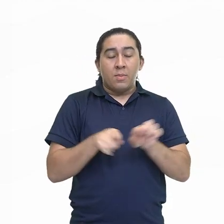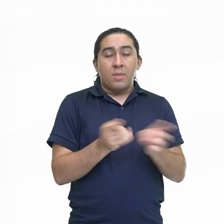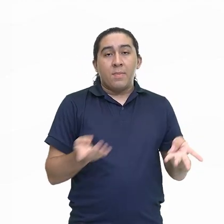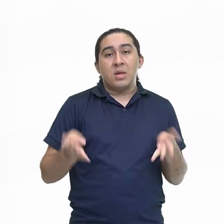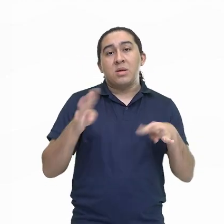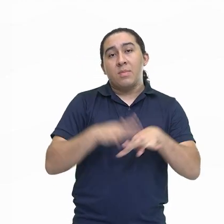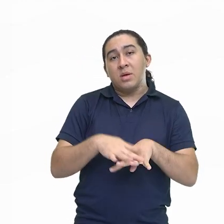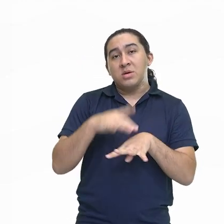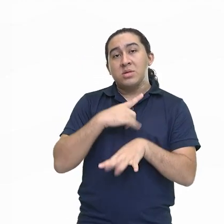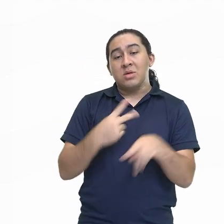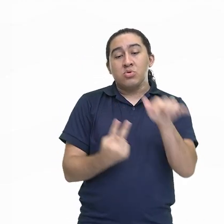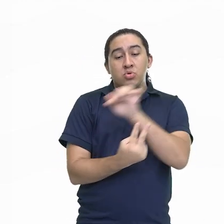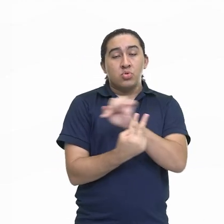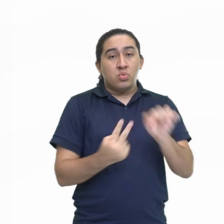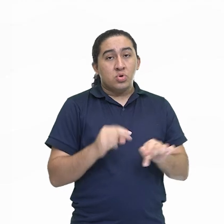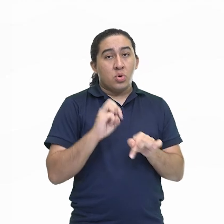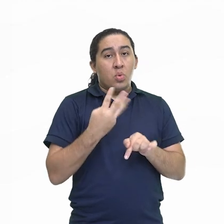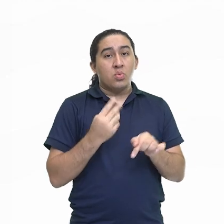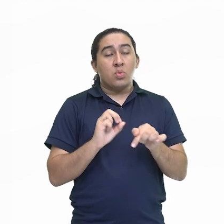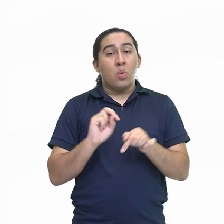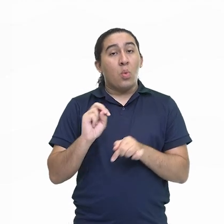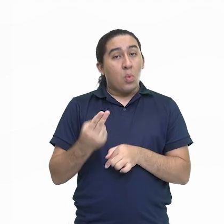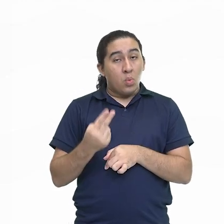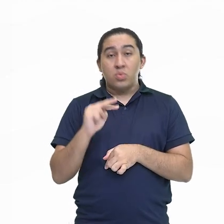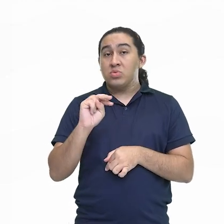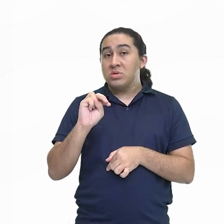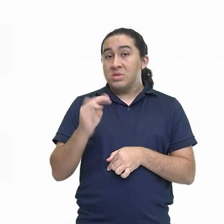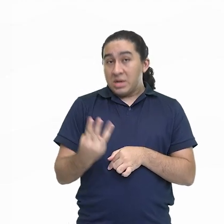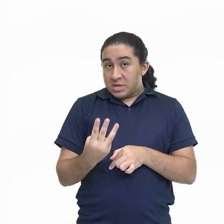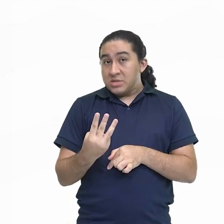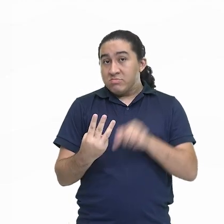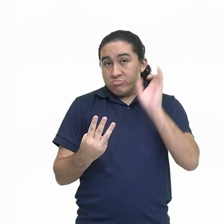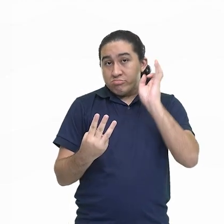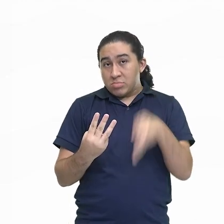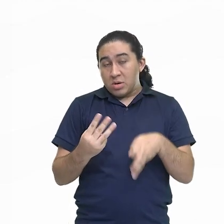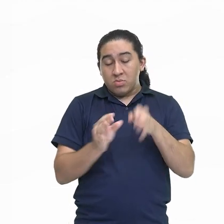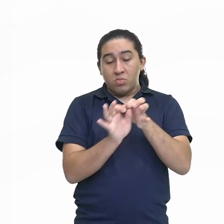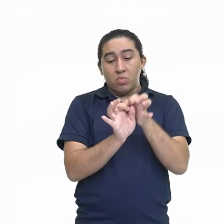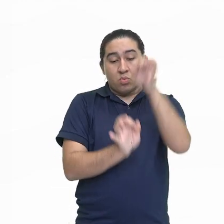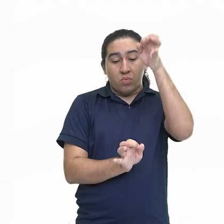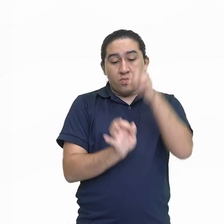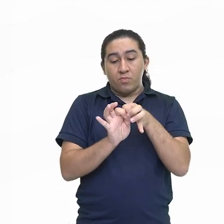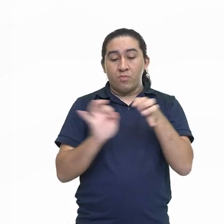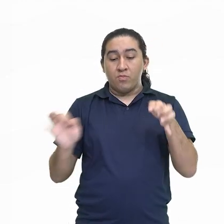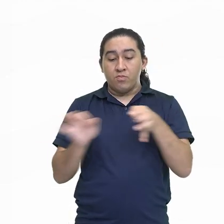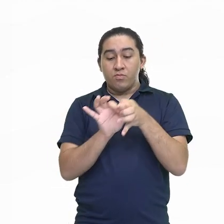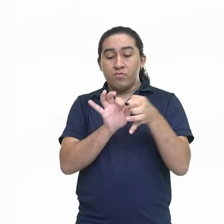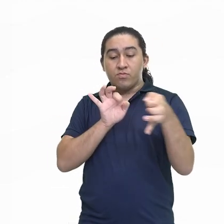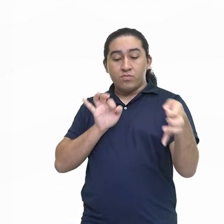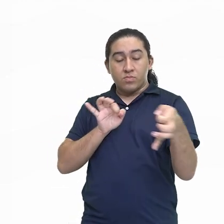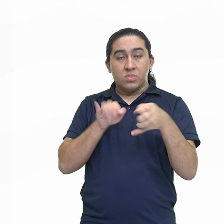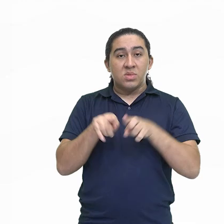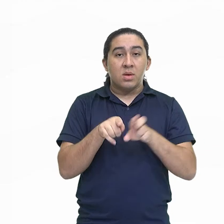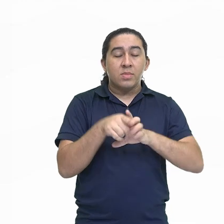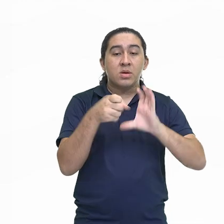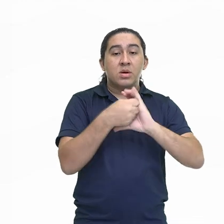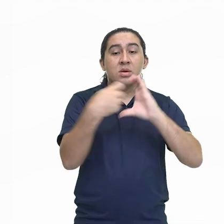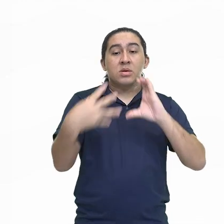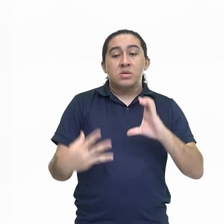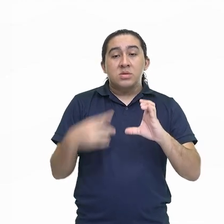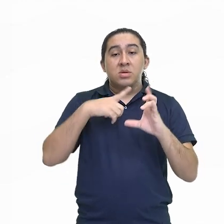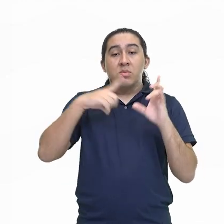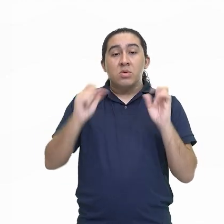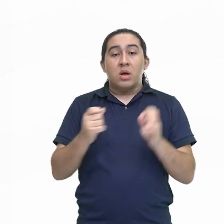ter 2 ou 3 dimensões respectivamente. E os elementos dessa linguagem visual? Nós temos